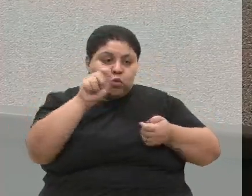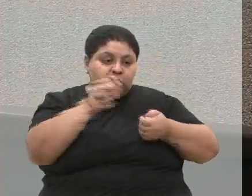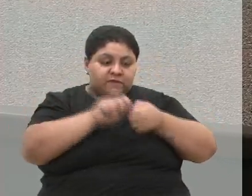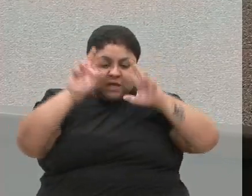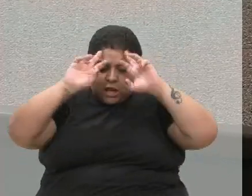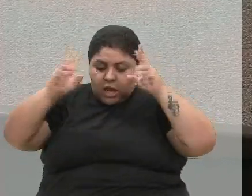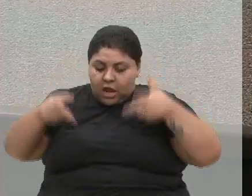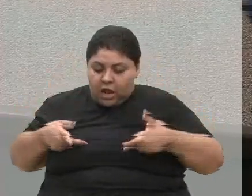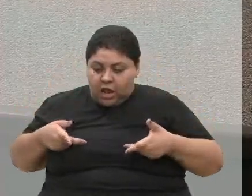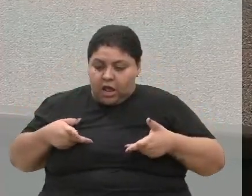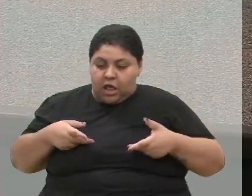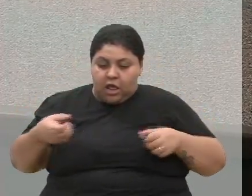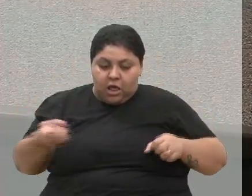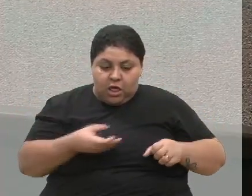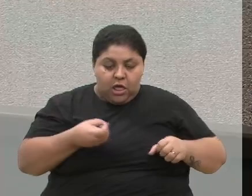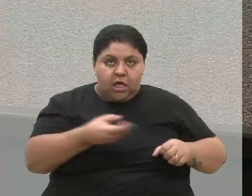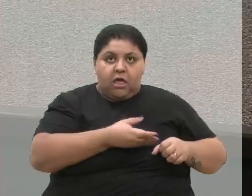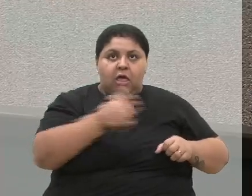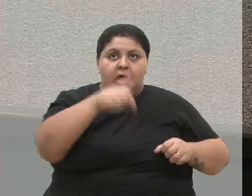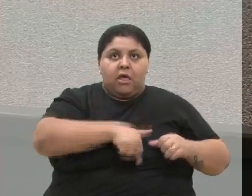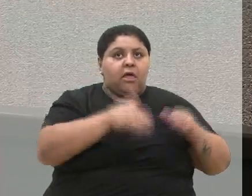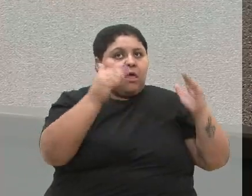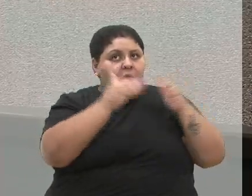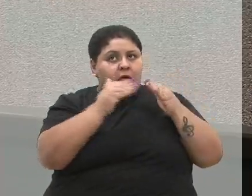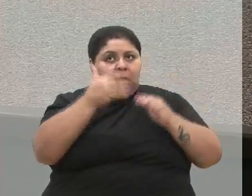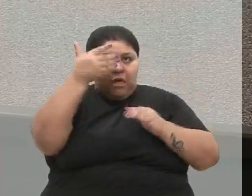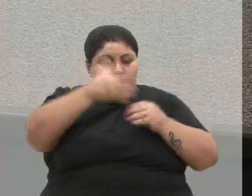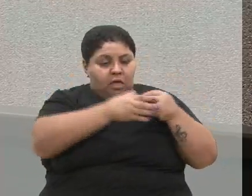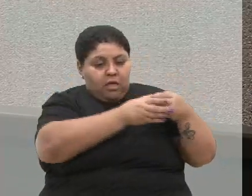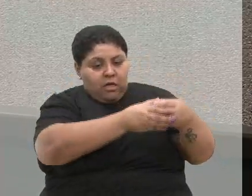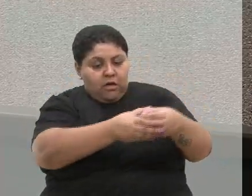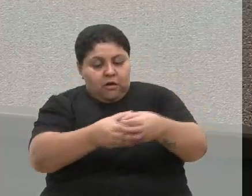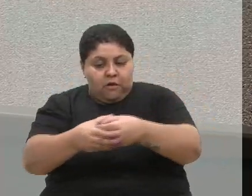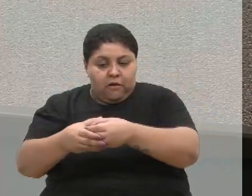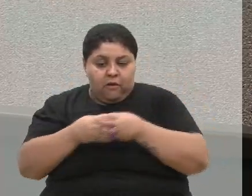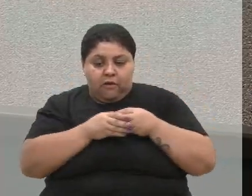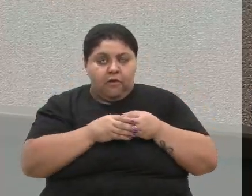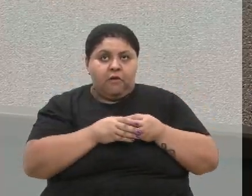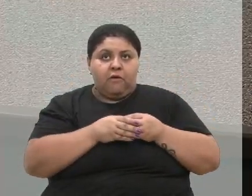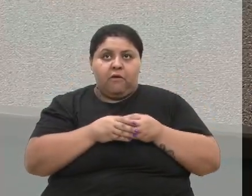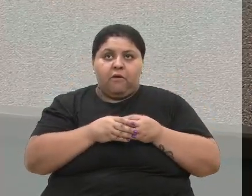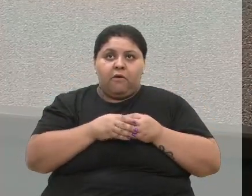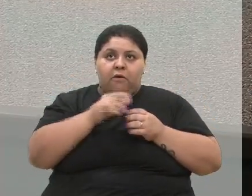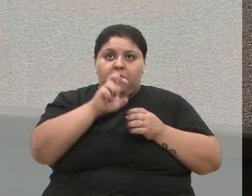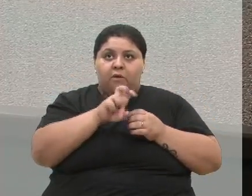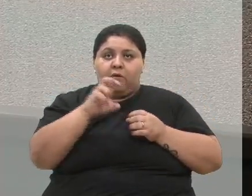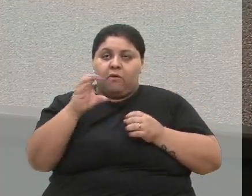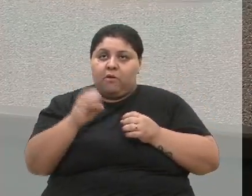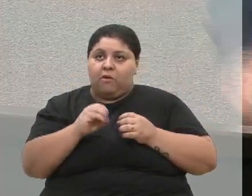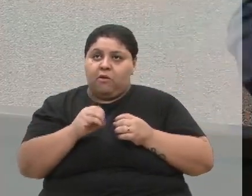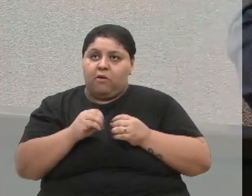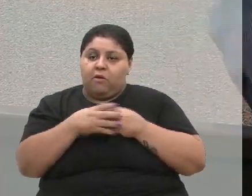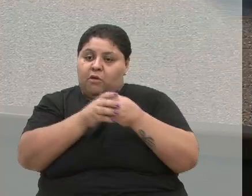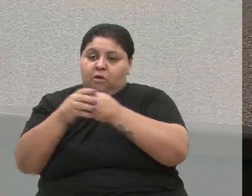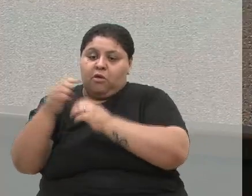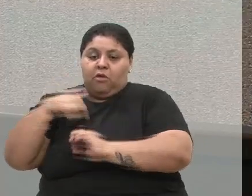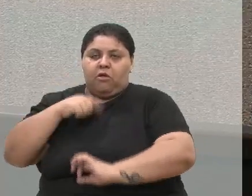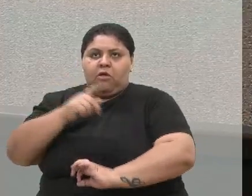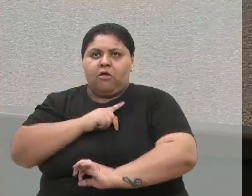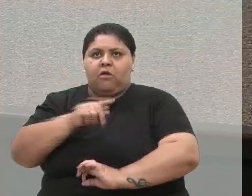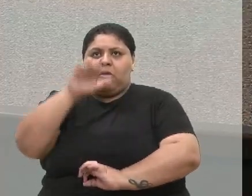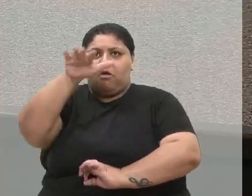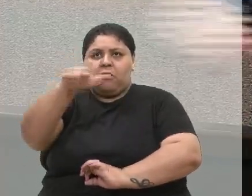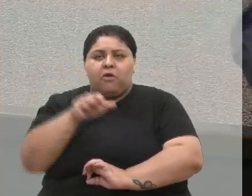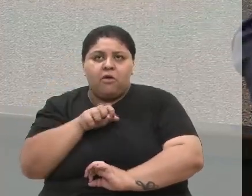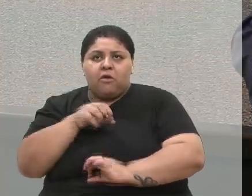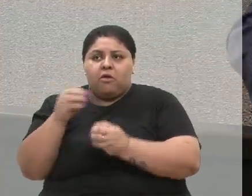reconhecimento. A lei de inovação saiu aqui dentro dessa casa, da Frente Parlamentar de Startup e Inovação, com 50 entidades que eu era o presidente. Chamei as